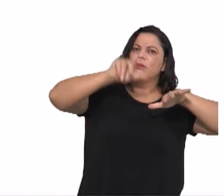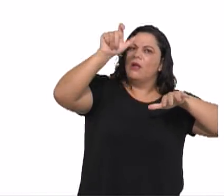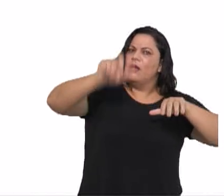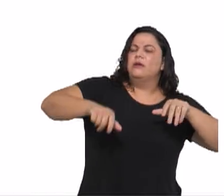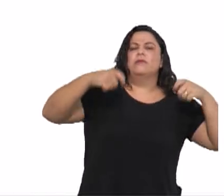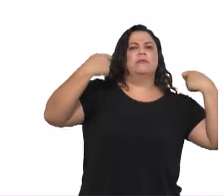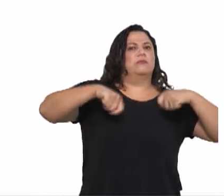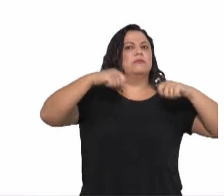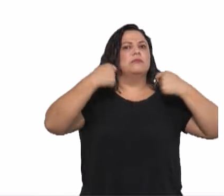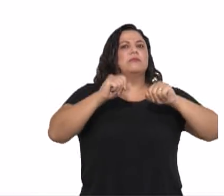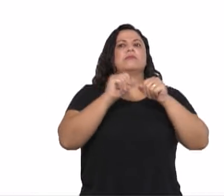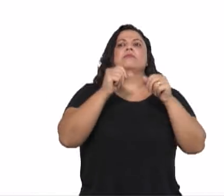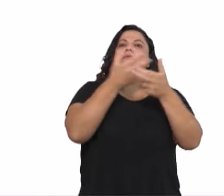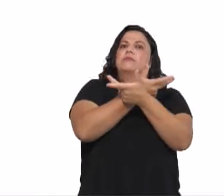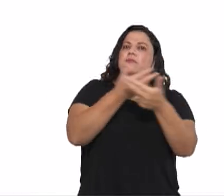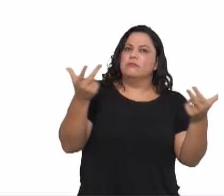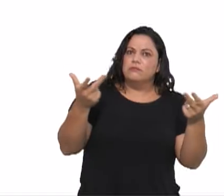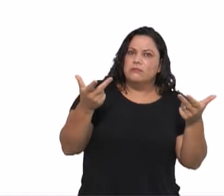algo, tá?